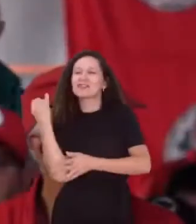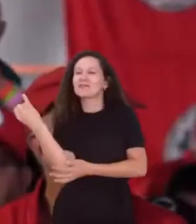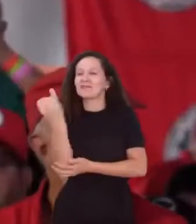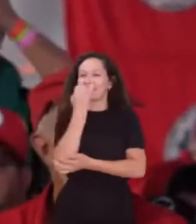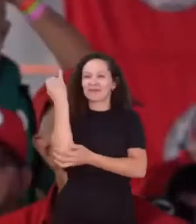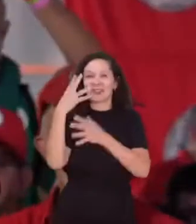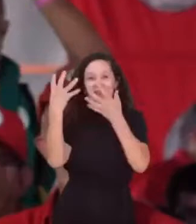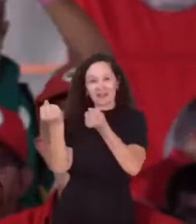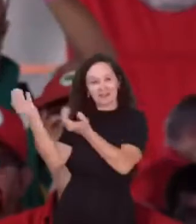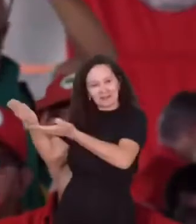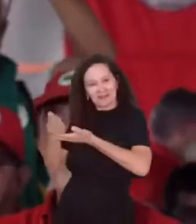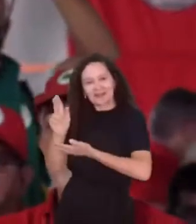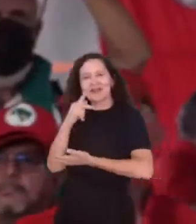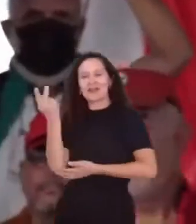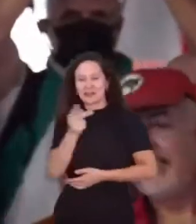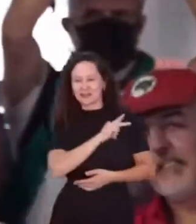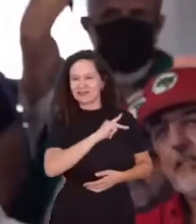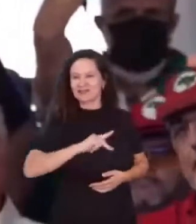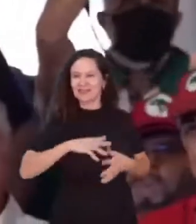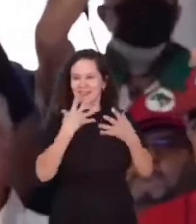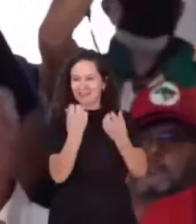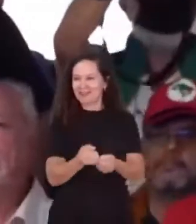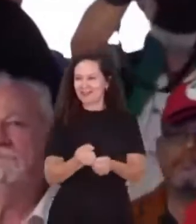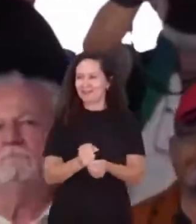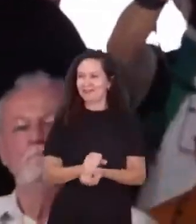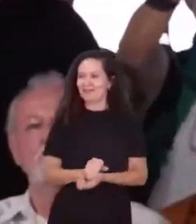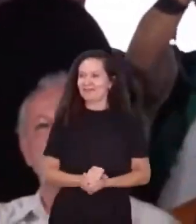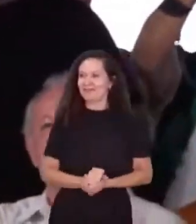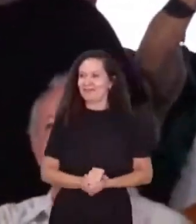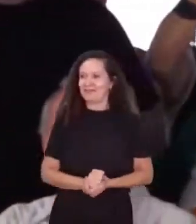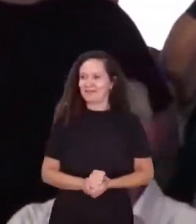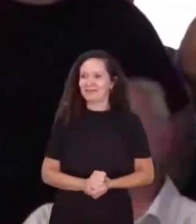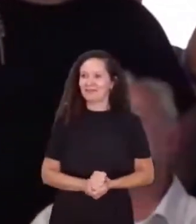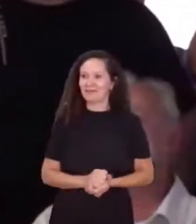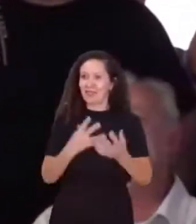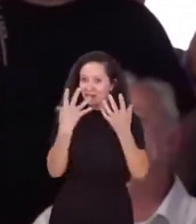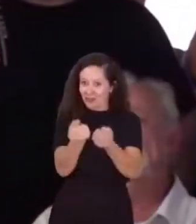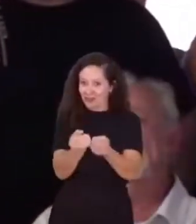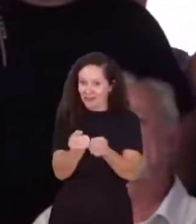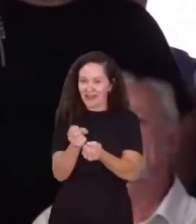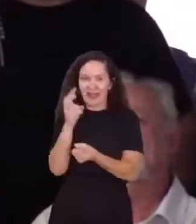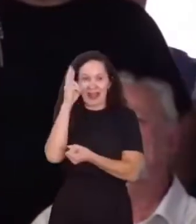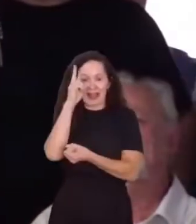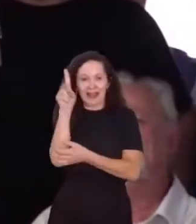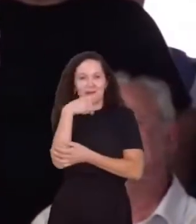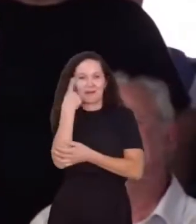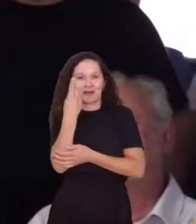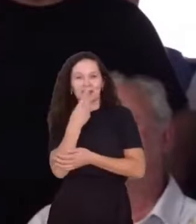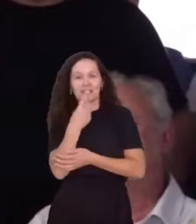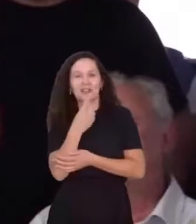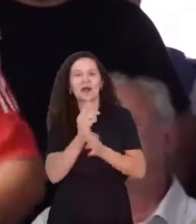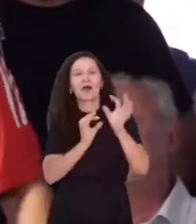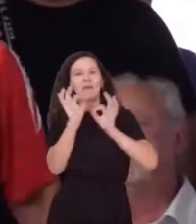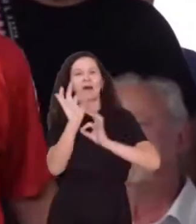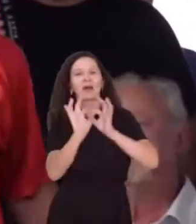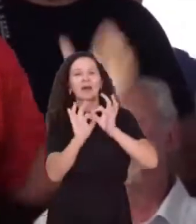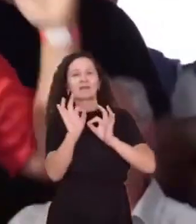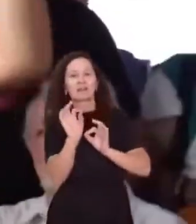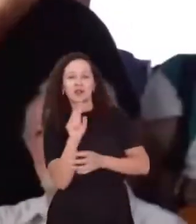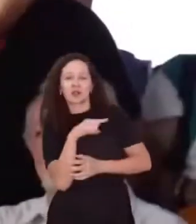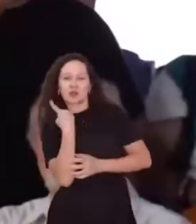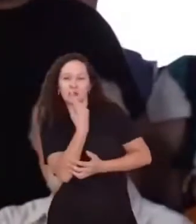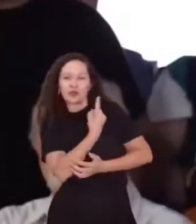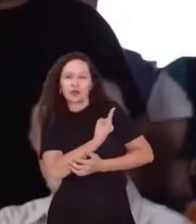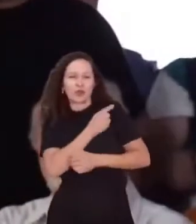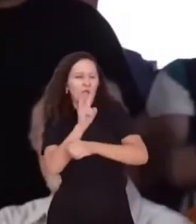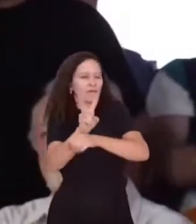presidente? Vamos mesmo? Então, lembra da nossa palavra de ordem? Somos todos e todas vigília rumo a quê?